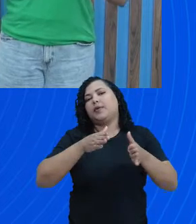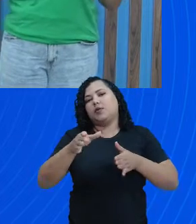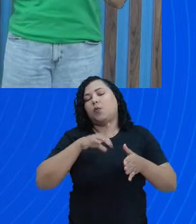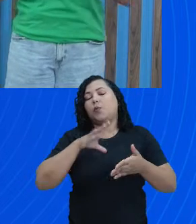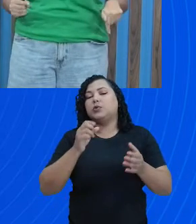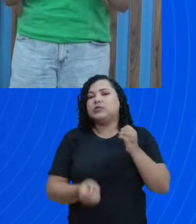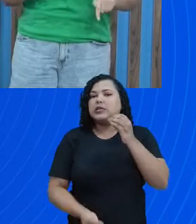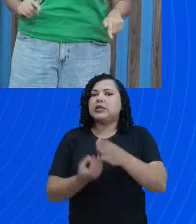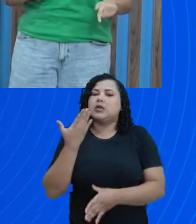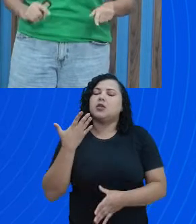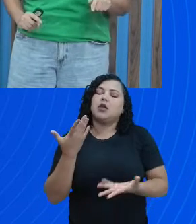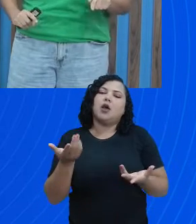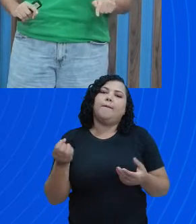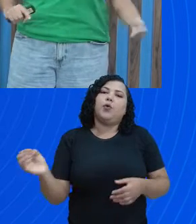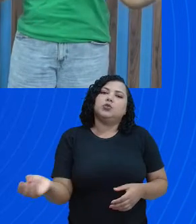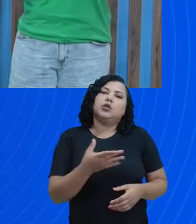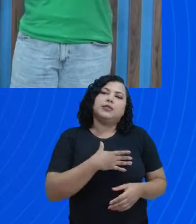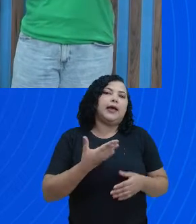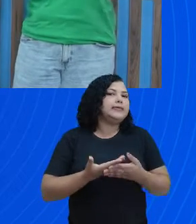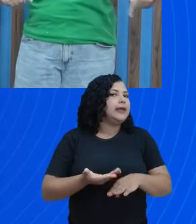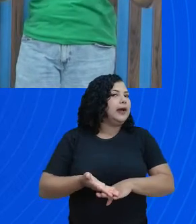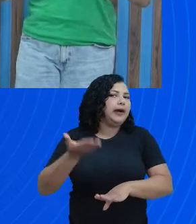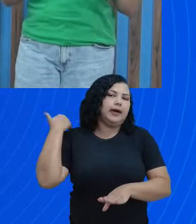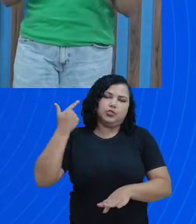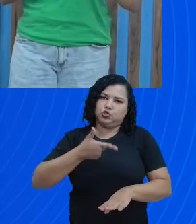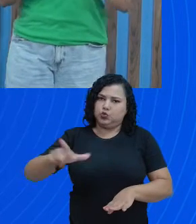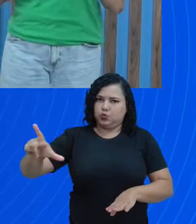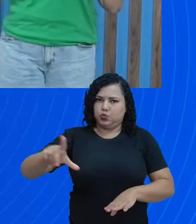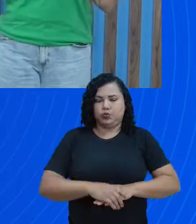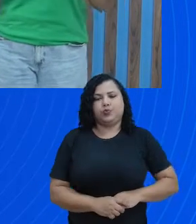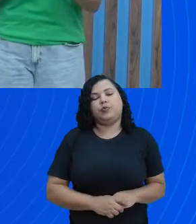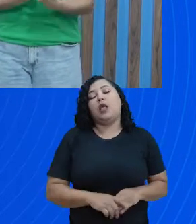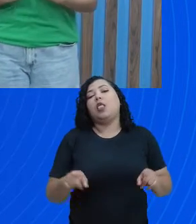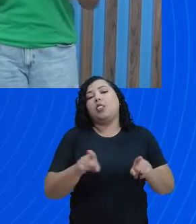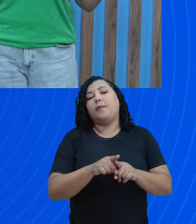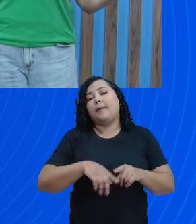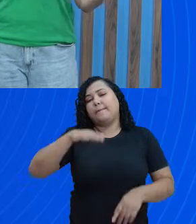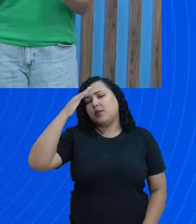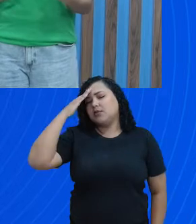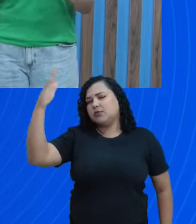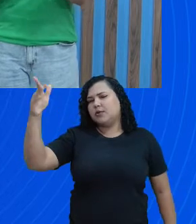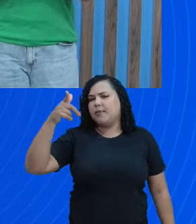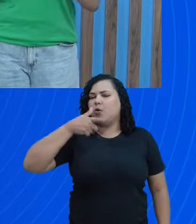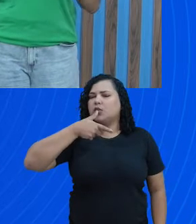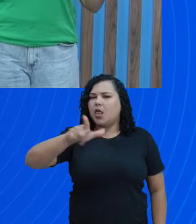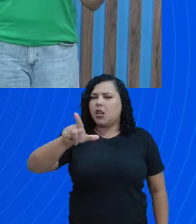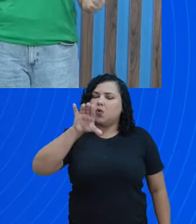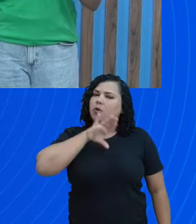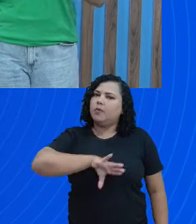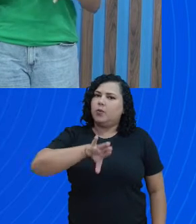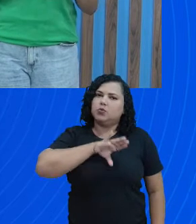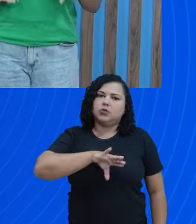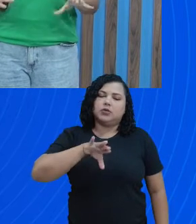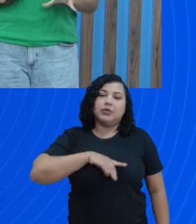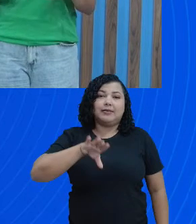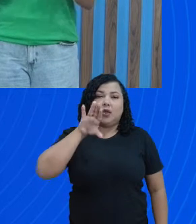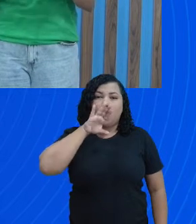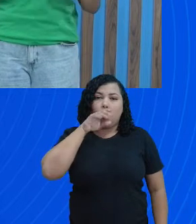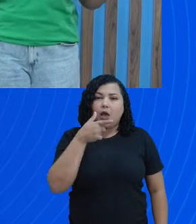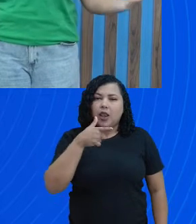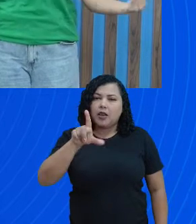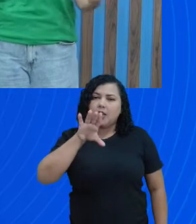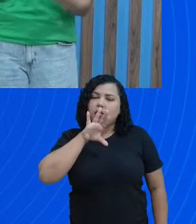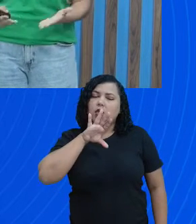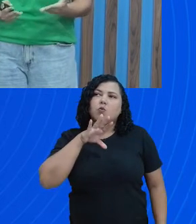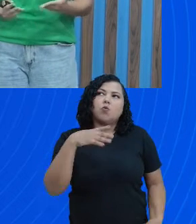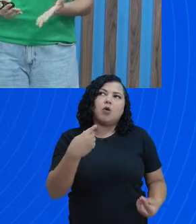moderno muito antes dos outros. E estabelece principalmente uma língua portuguesa, uma língua falada por todas as pessoas